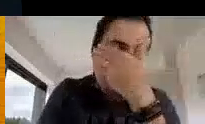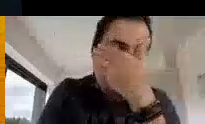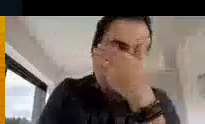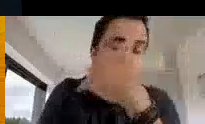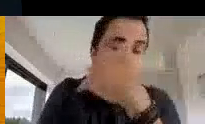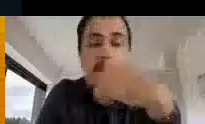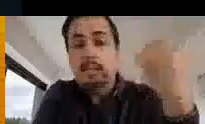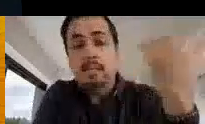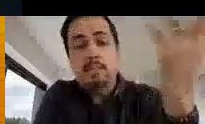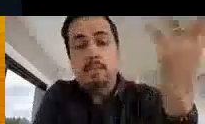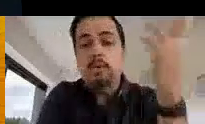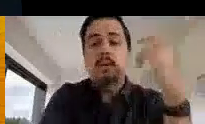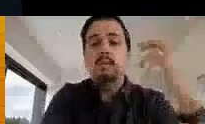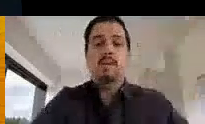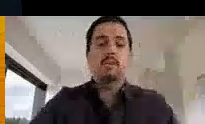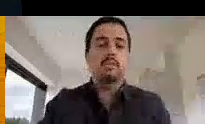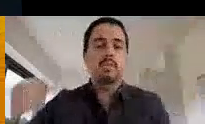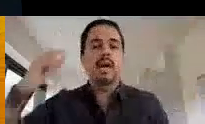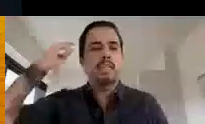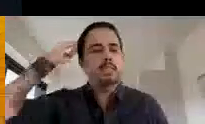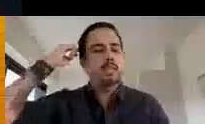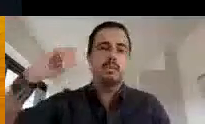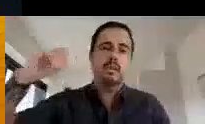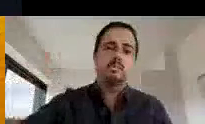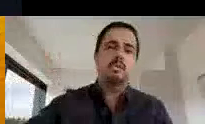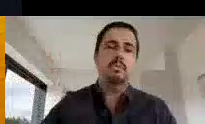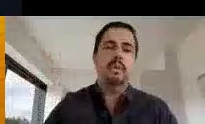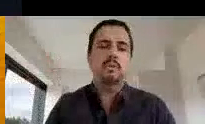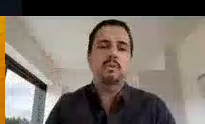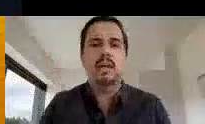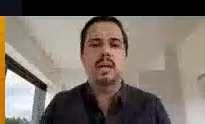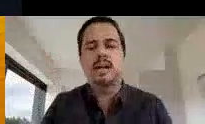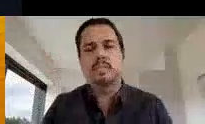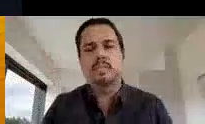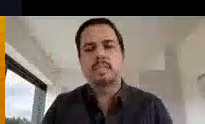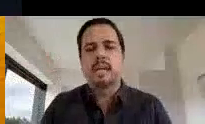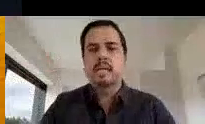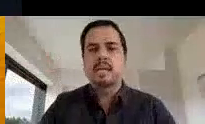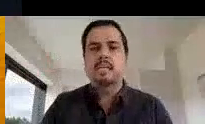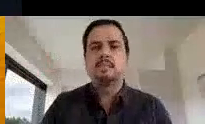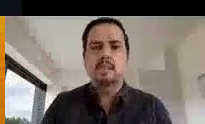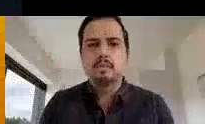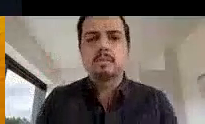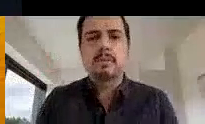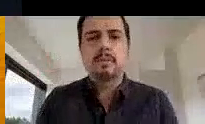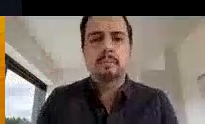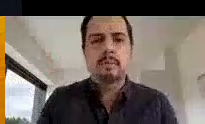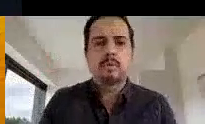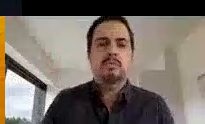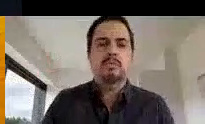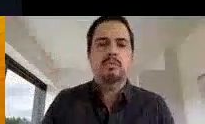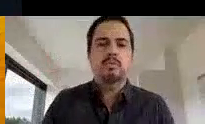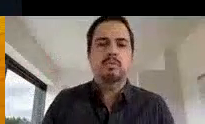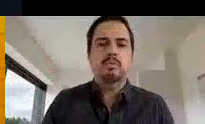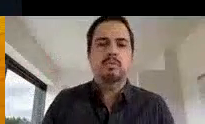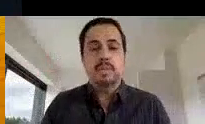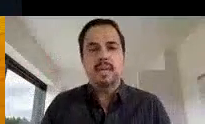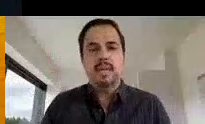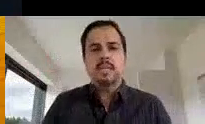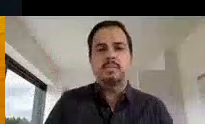a compra, você estava cotando em vários sites e aí você acabou comprando em outro site. Tem N motivos para fazer uma